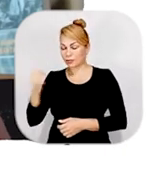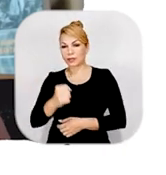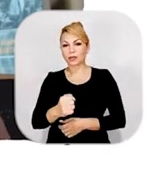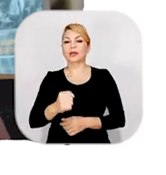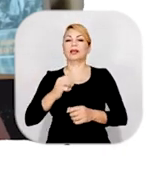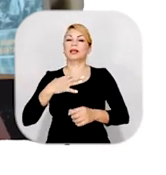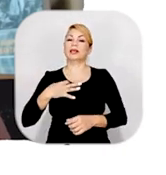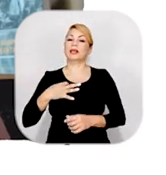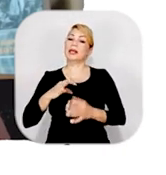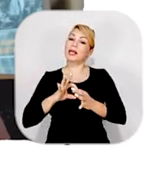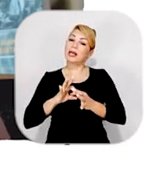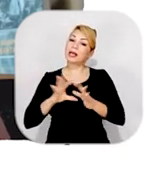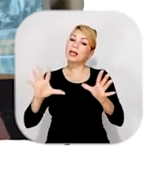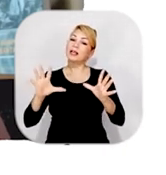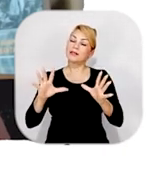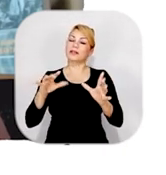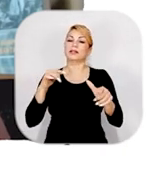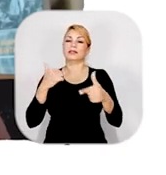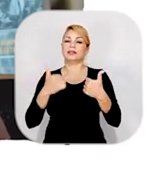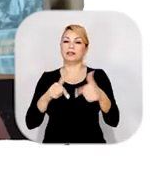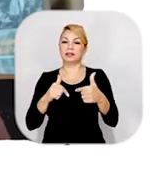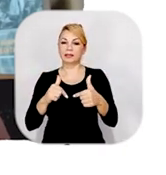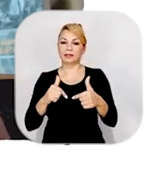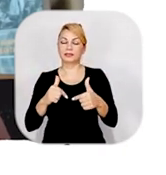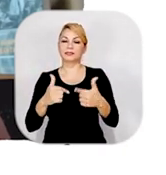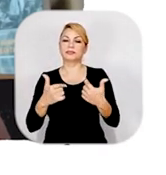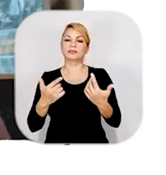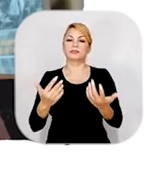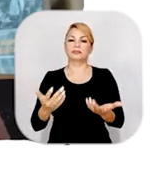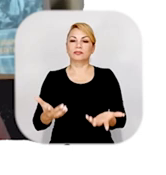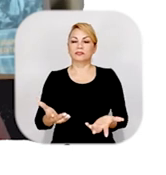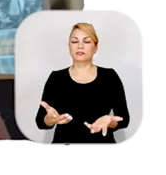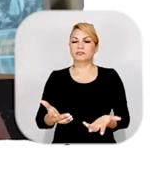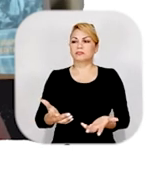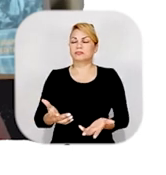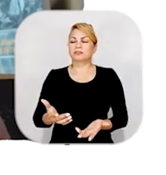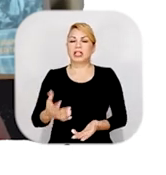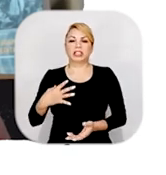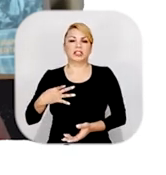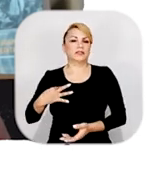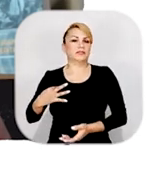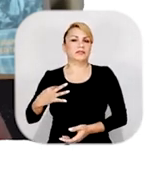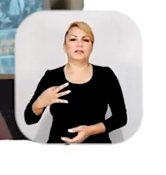e também que fosse, que ela trabalhou, fez isso aí sem remuneração